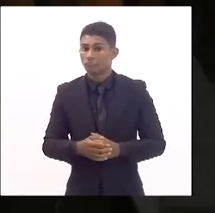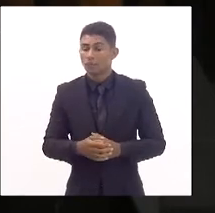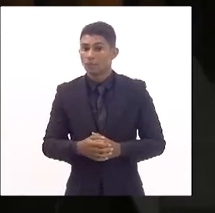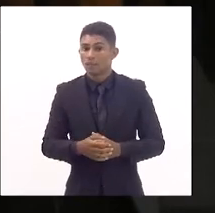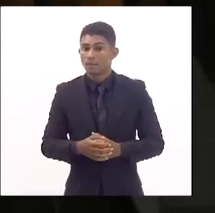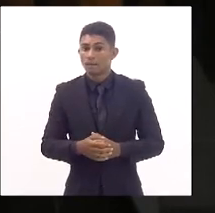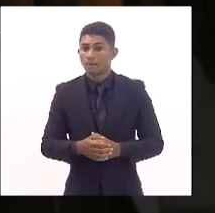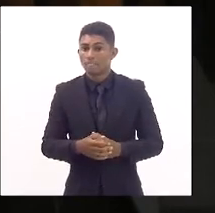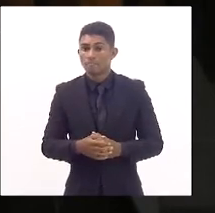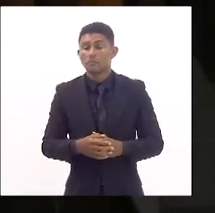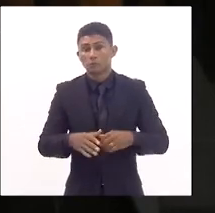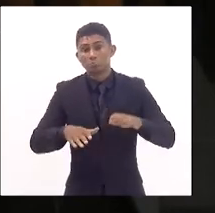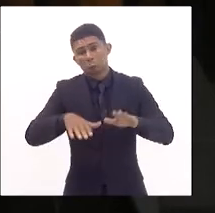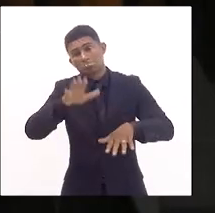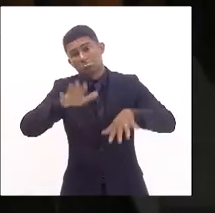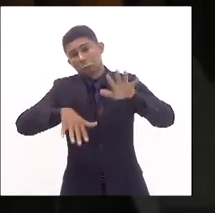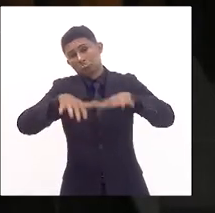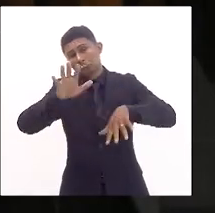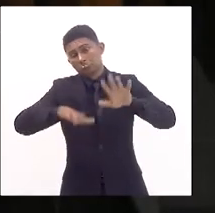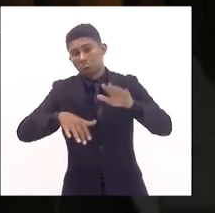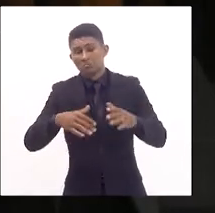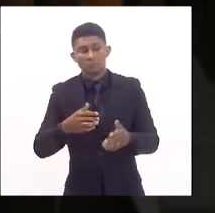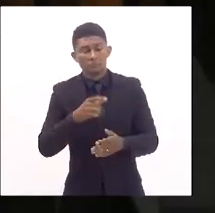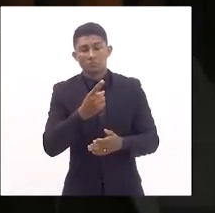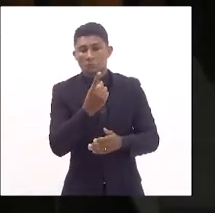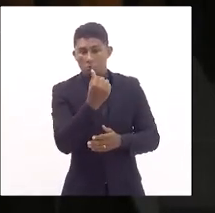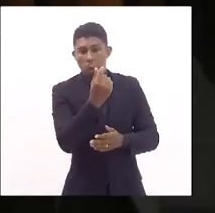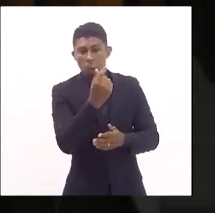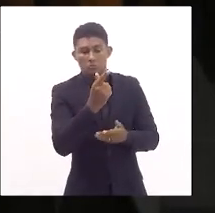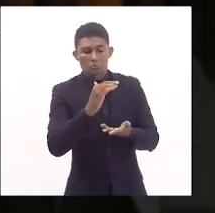possa ter recursos oriundos